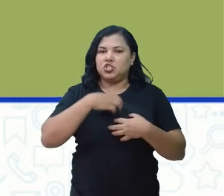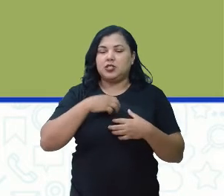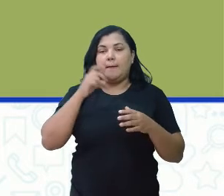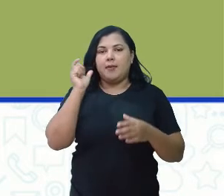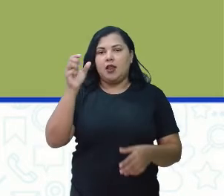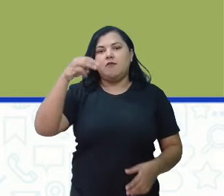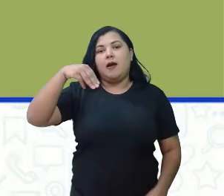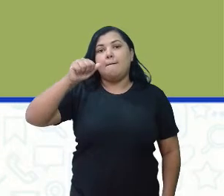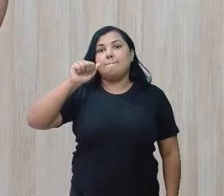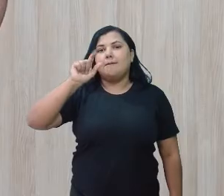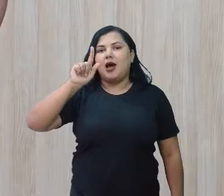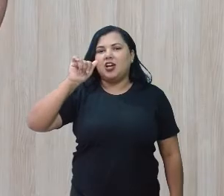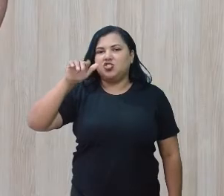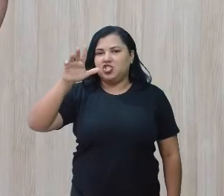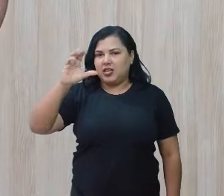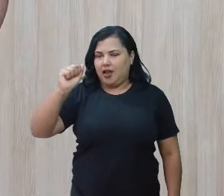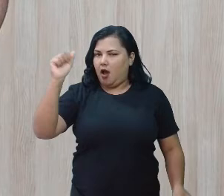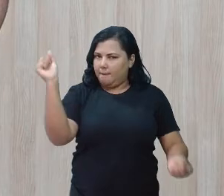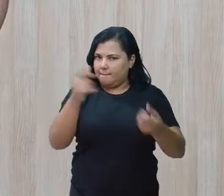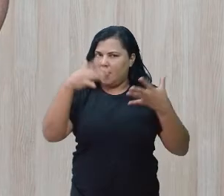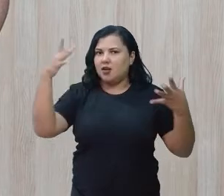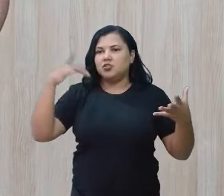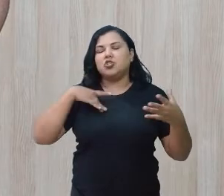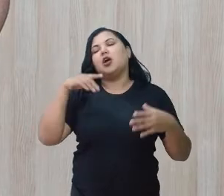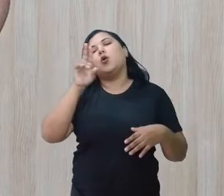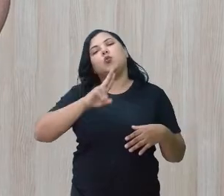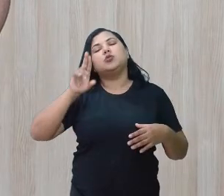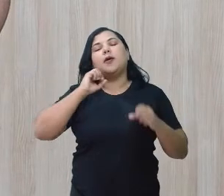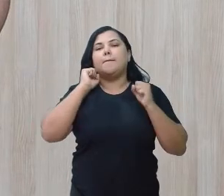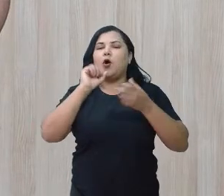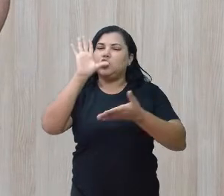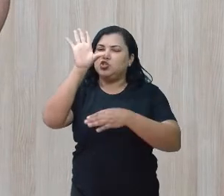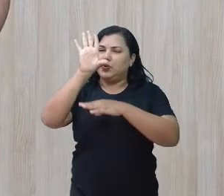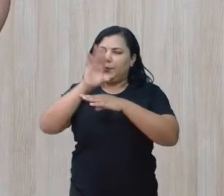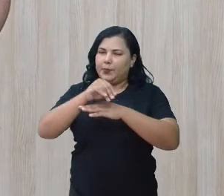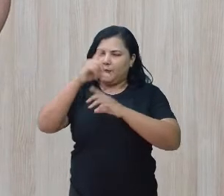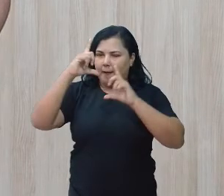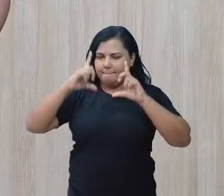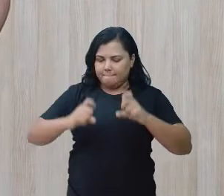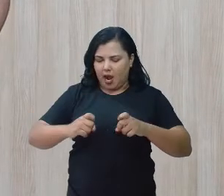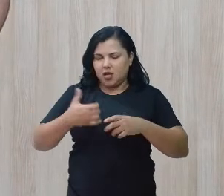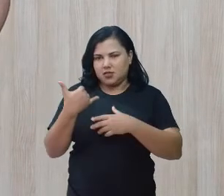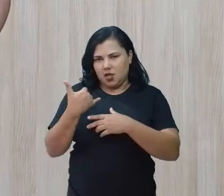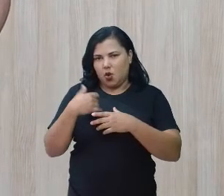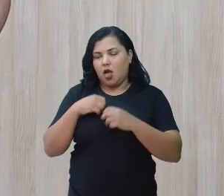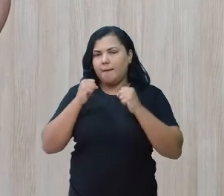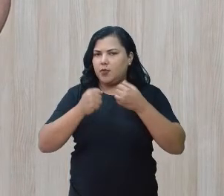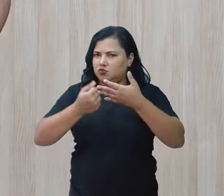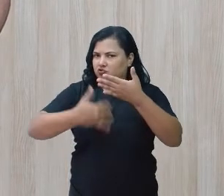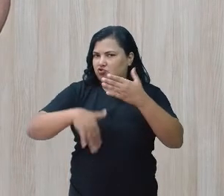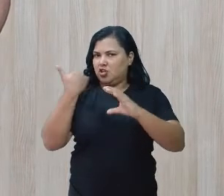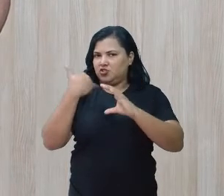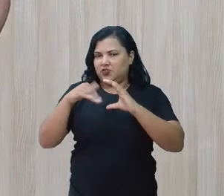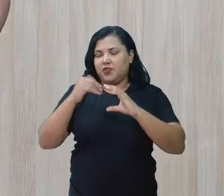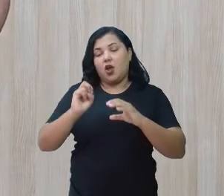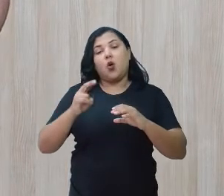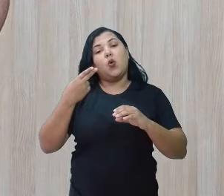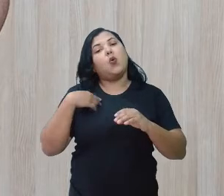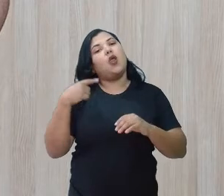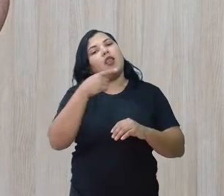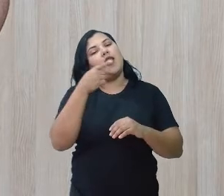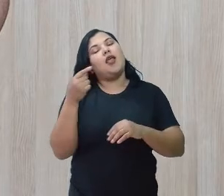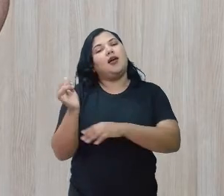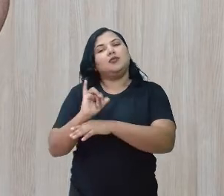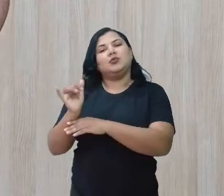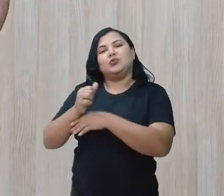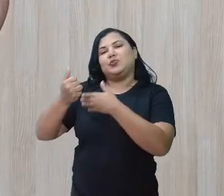para definir essa imagem que está aí na tela. Podem tirar print. Mandem no chat, se vocês preferirem, ou lá no